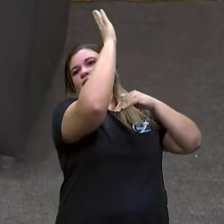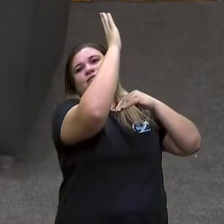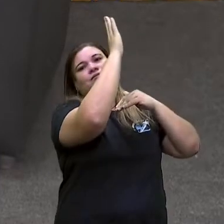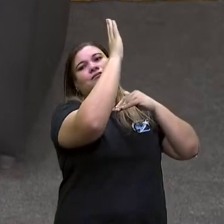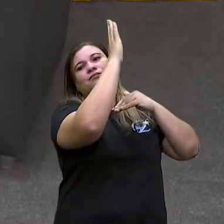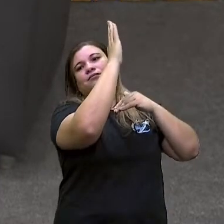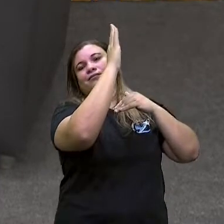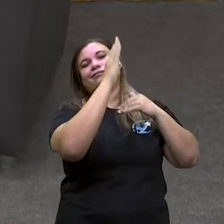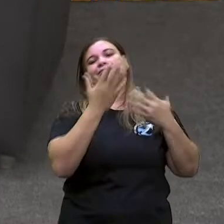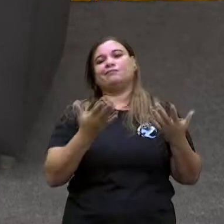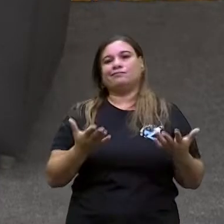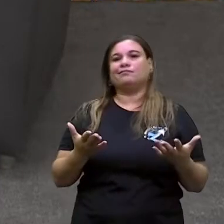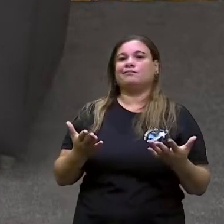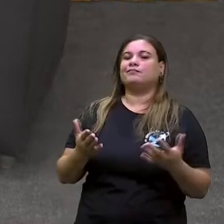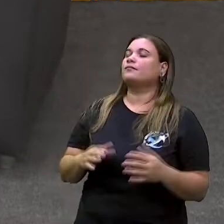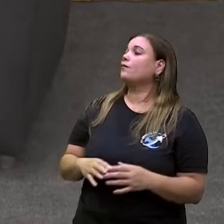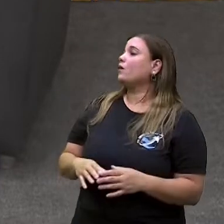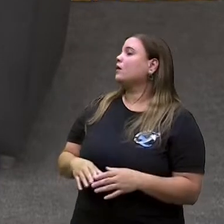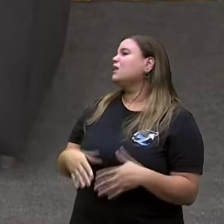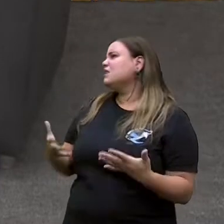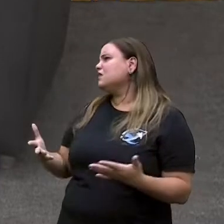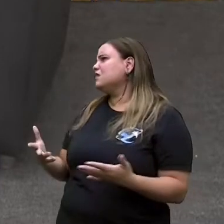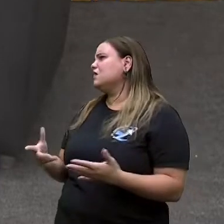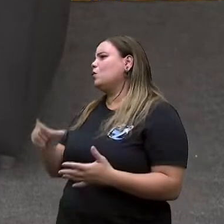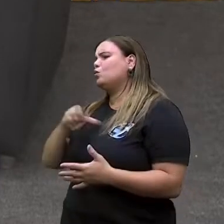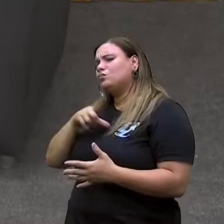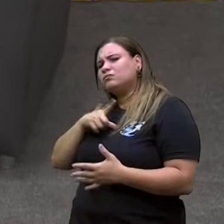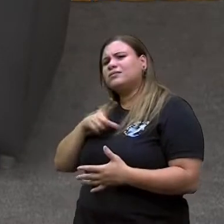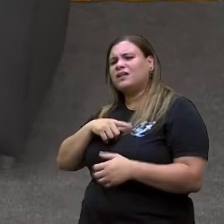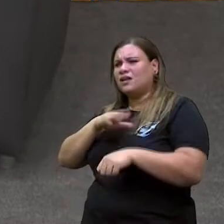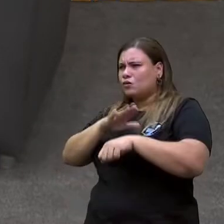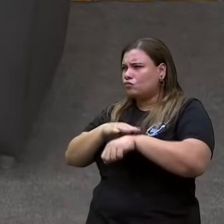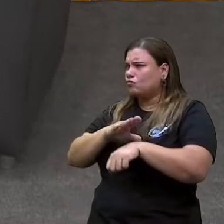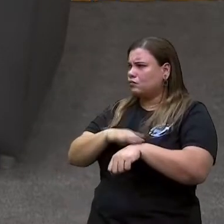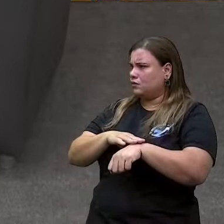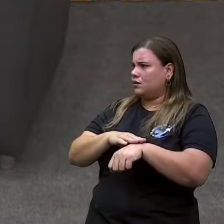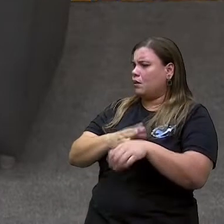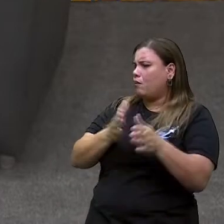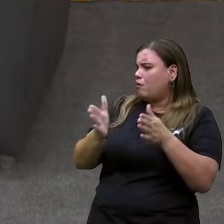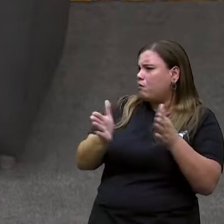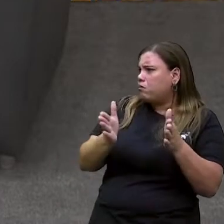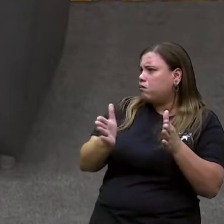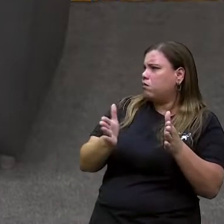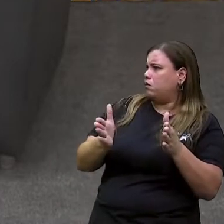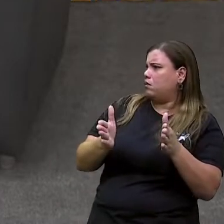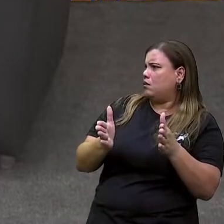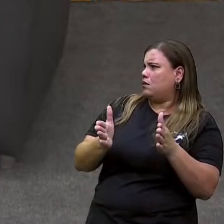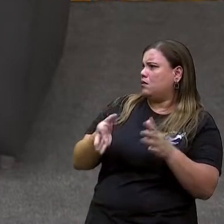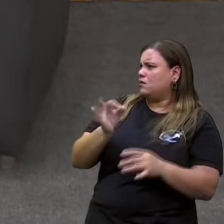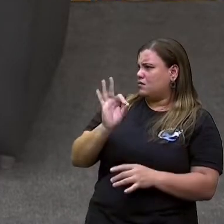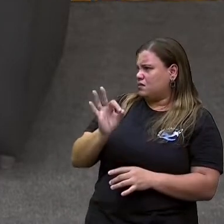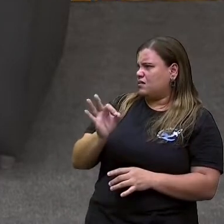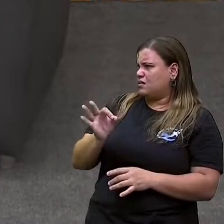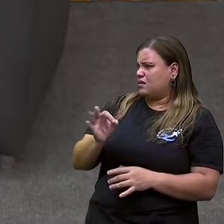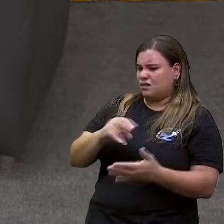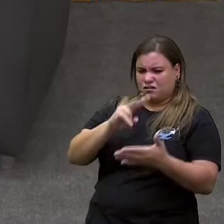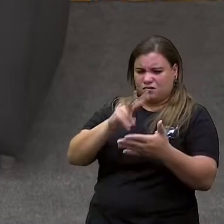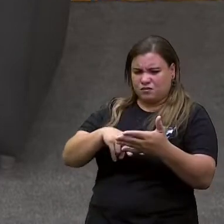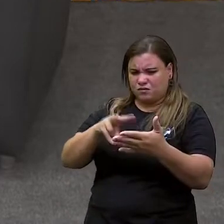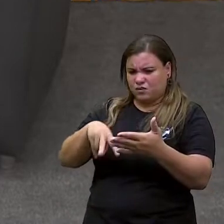cerebral. E existe um tempo determinado, assim, um tempo indicado para uma pessoa ler por